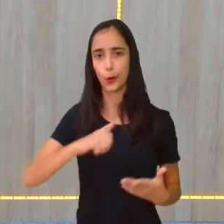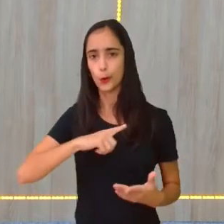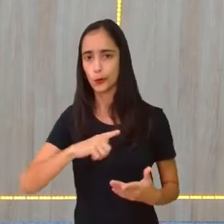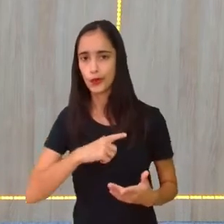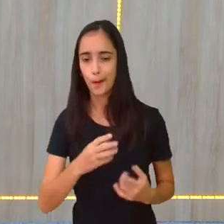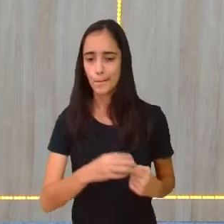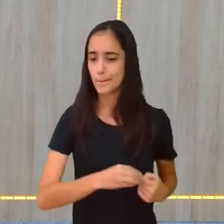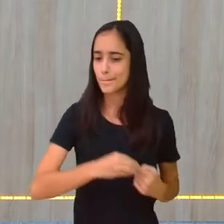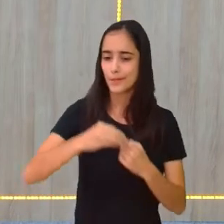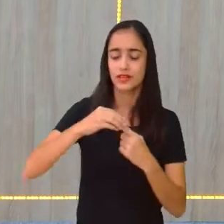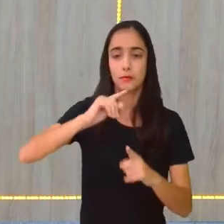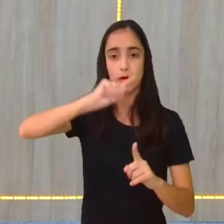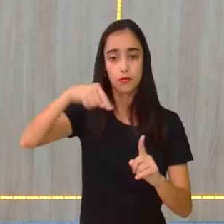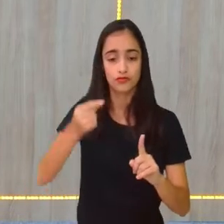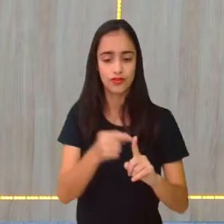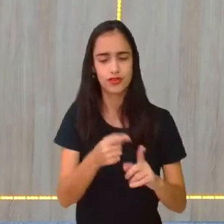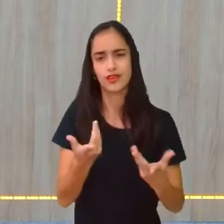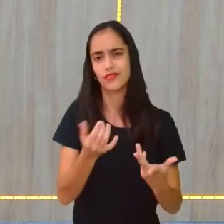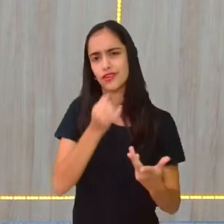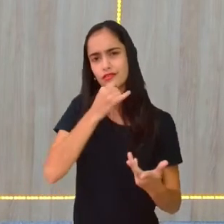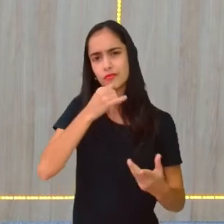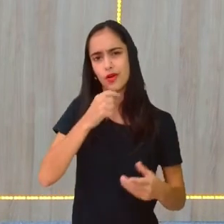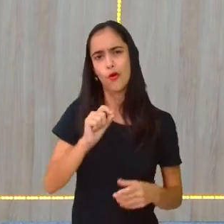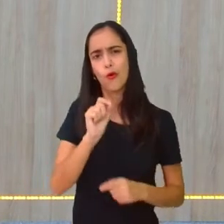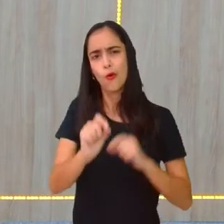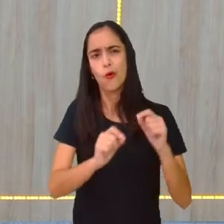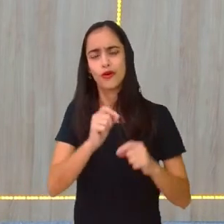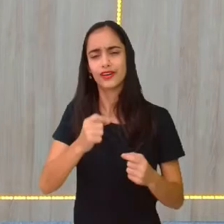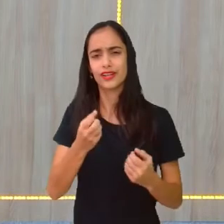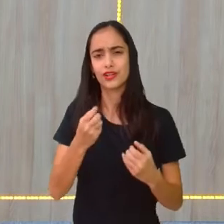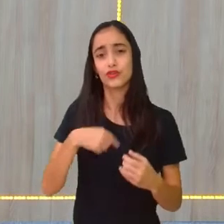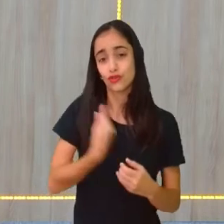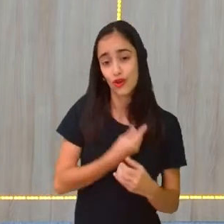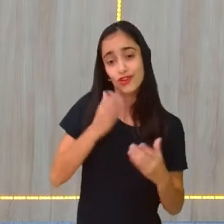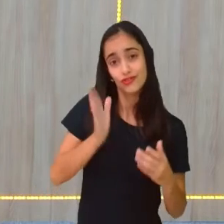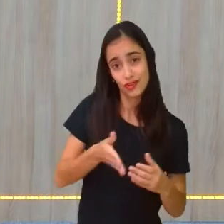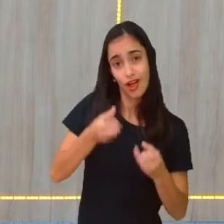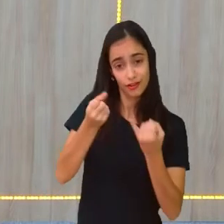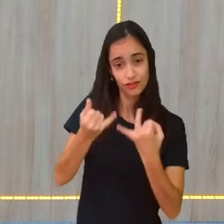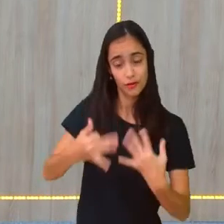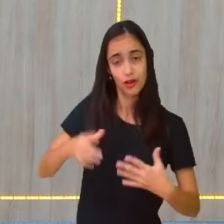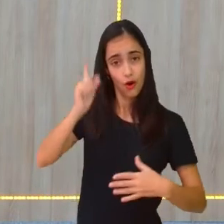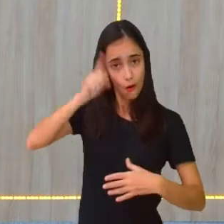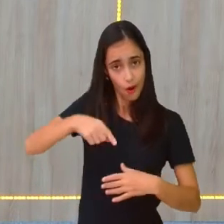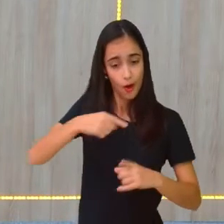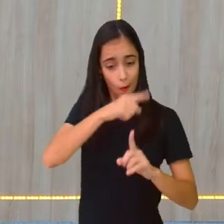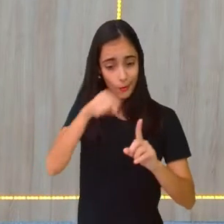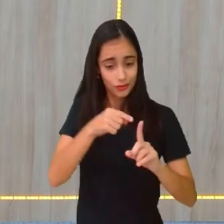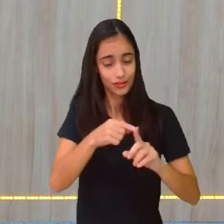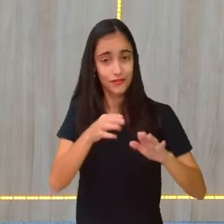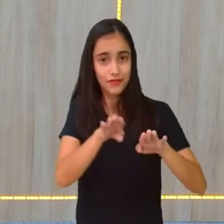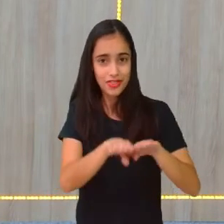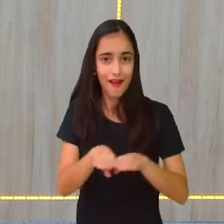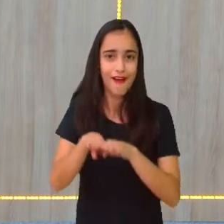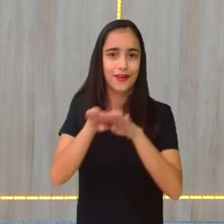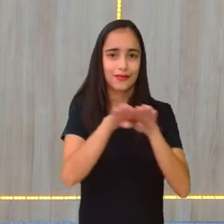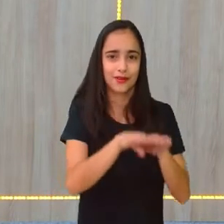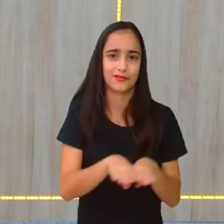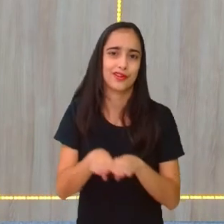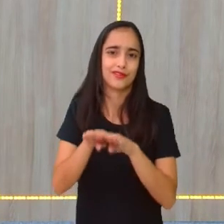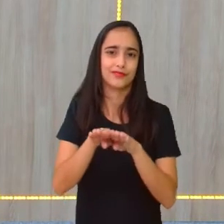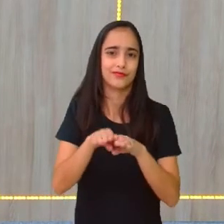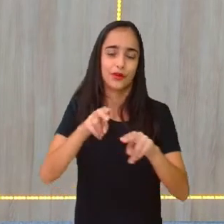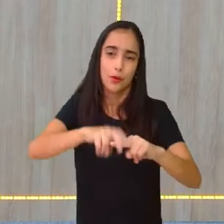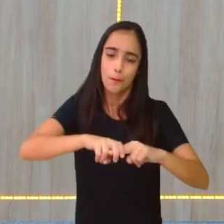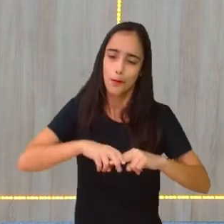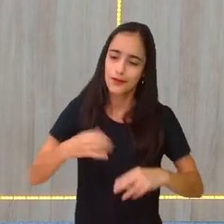aqui aquele que a gente falou, professor, o da igualdade, né? Sim. Então, nesse sentido, daí a importância